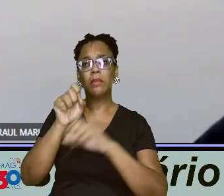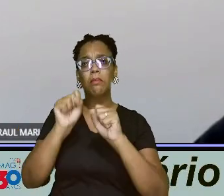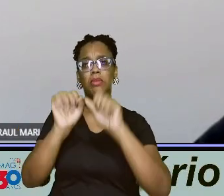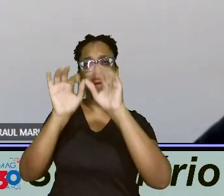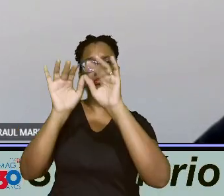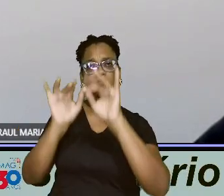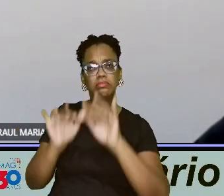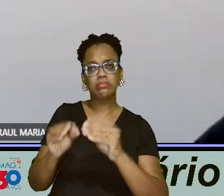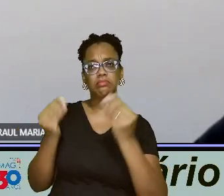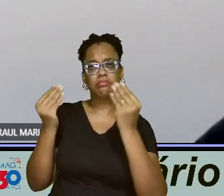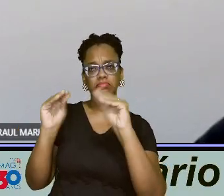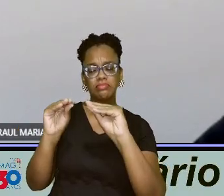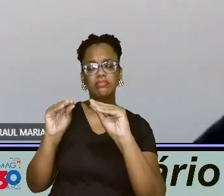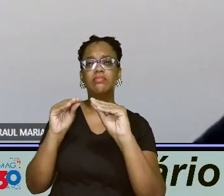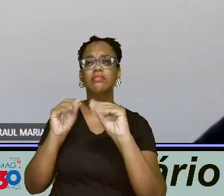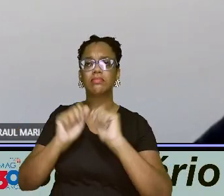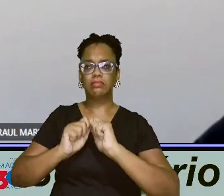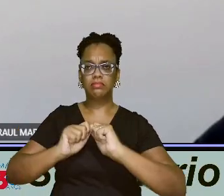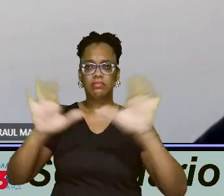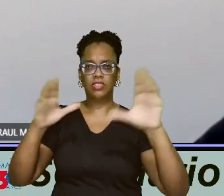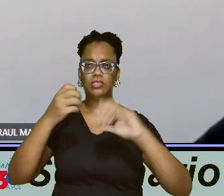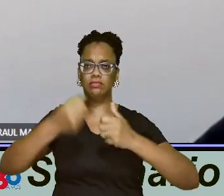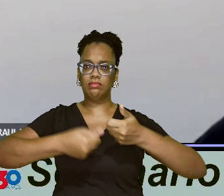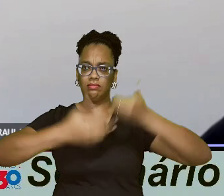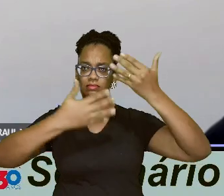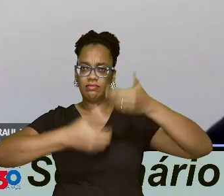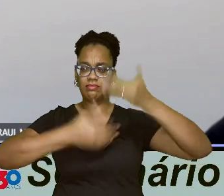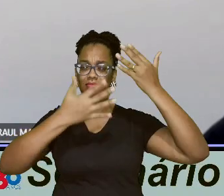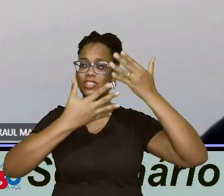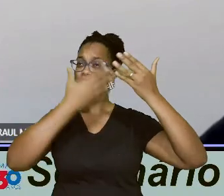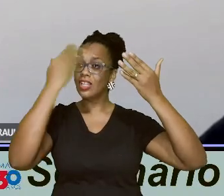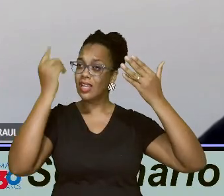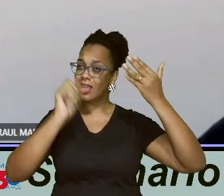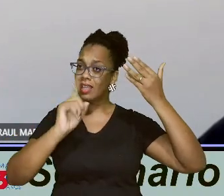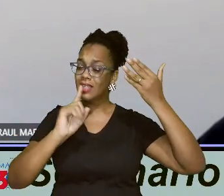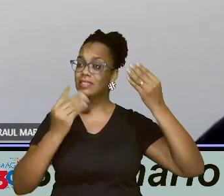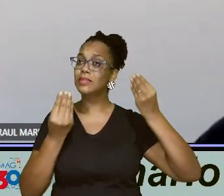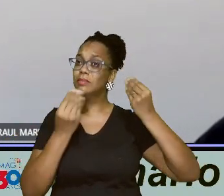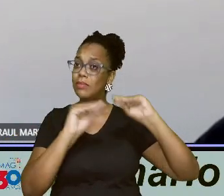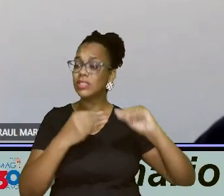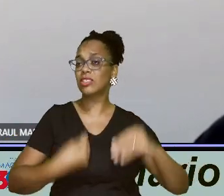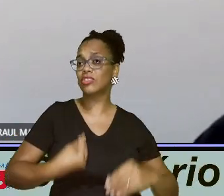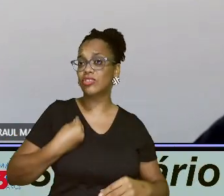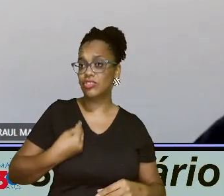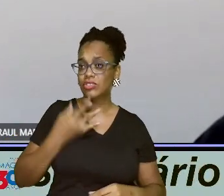ser disponibilizado no chat, né, que não deixem de fazê-lo para que a presença seja computada.